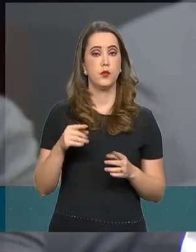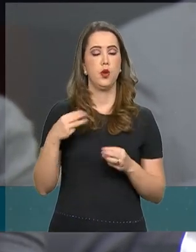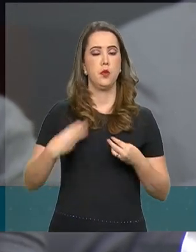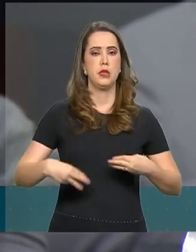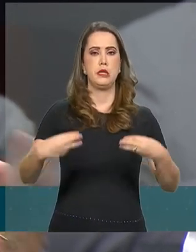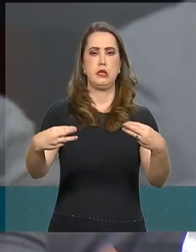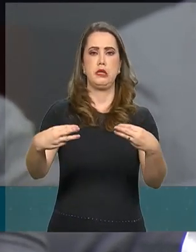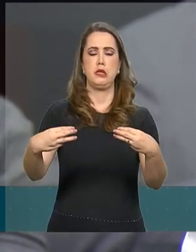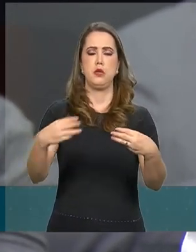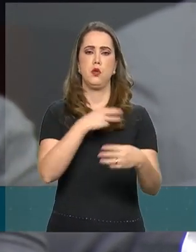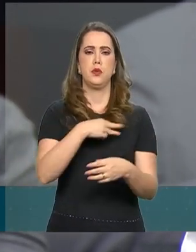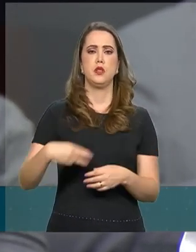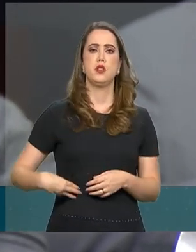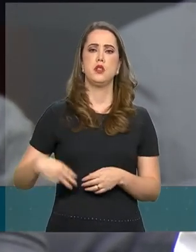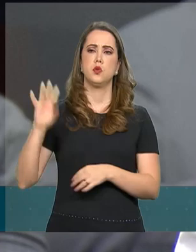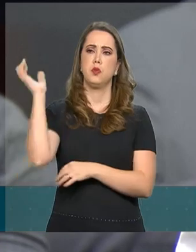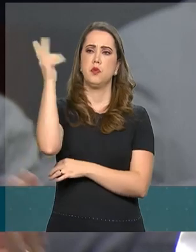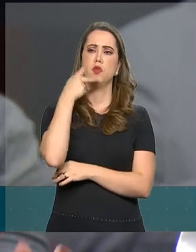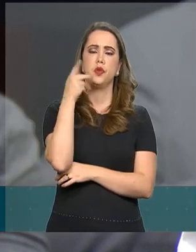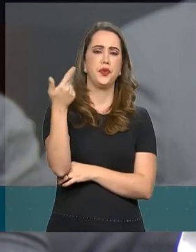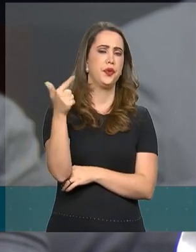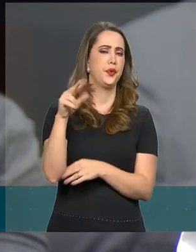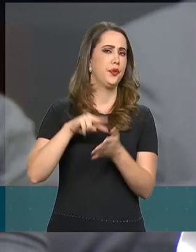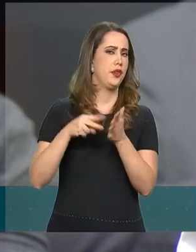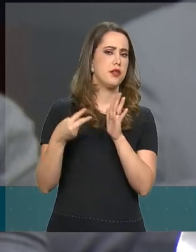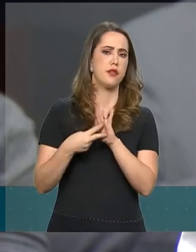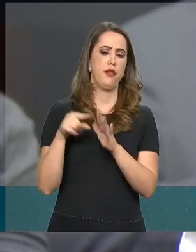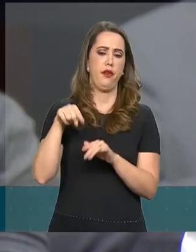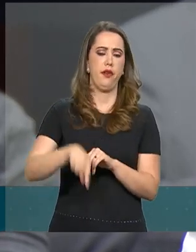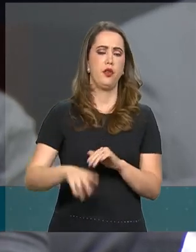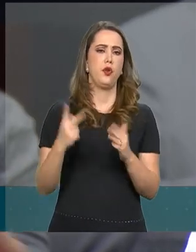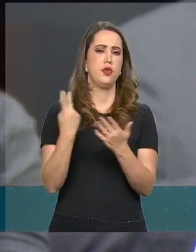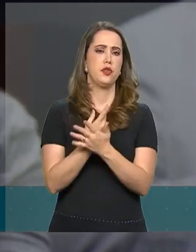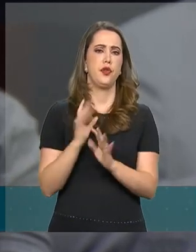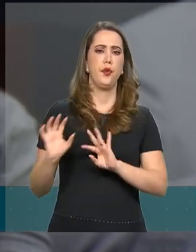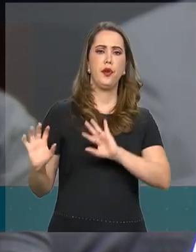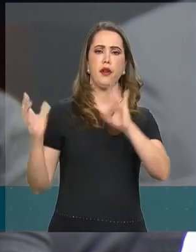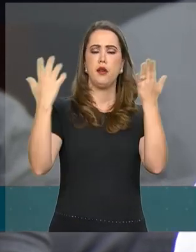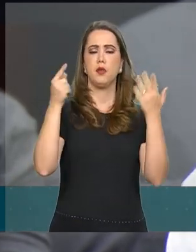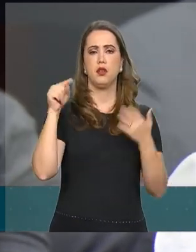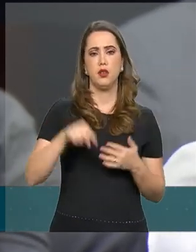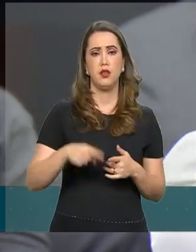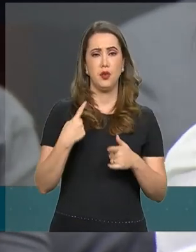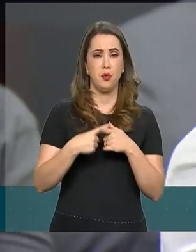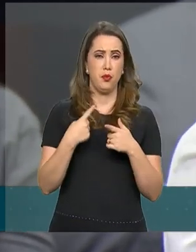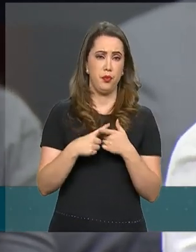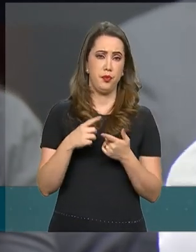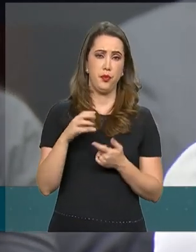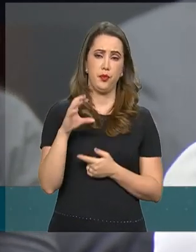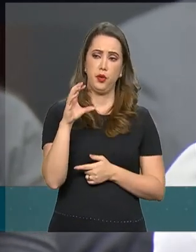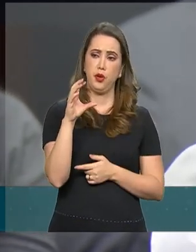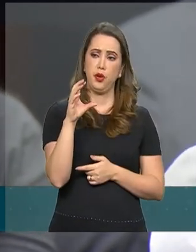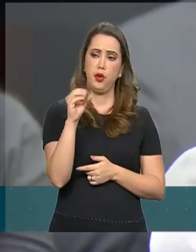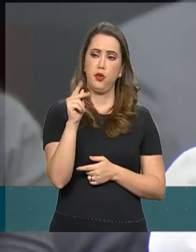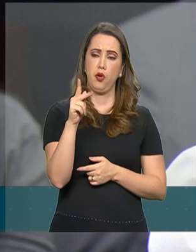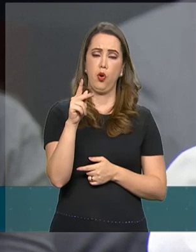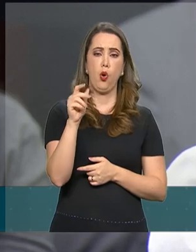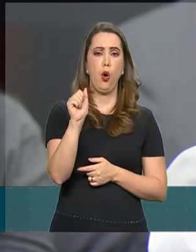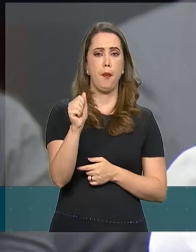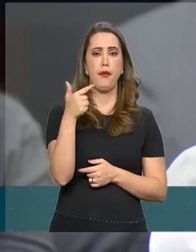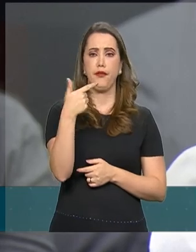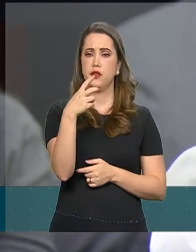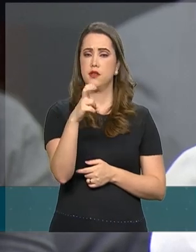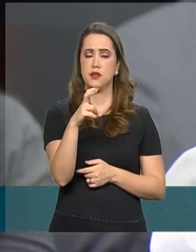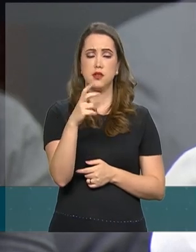ambiente disse que não faria sentido a gente ter esse evento aqui já que a cop 15 vai ser mais pequeno no brasil